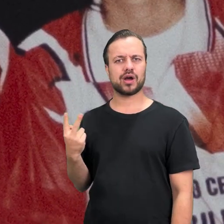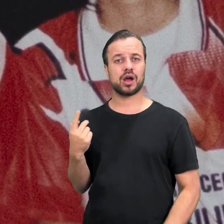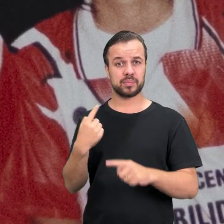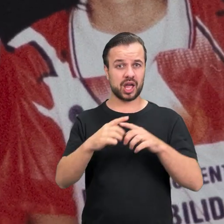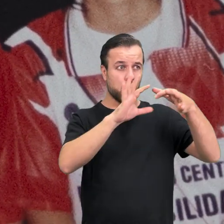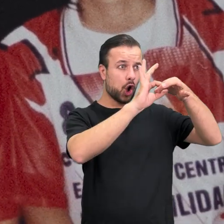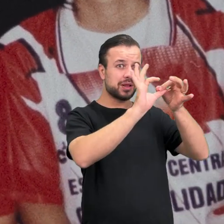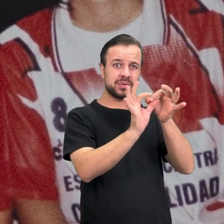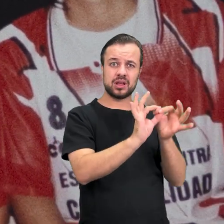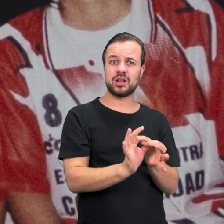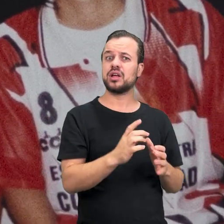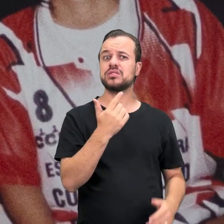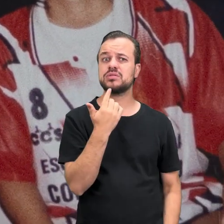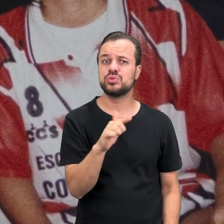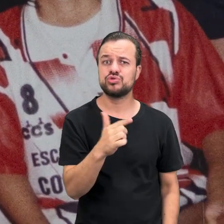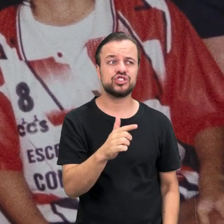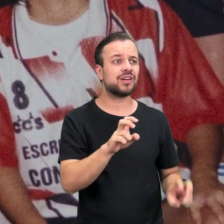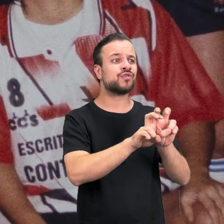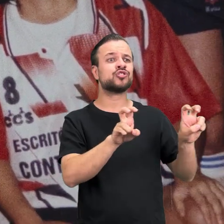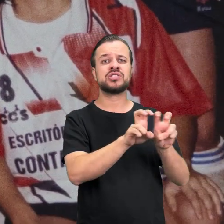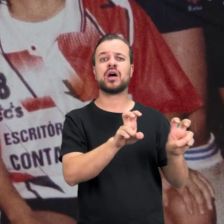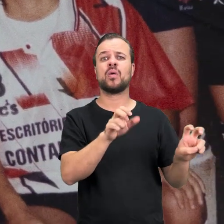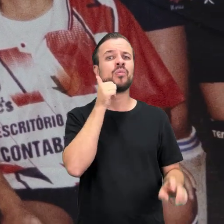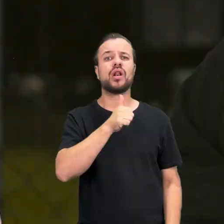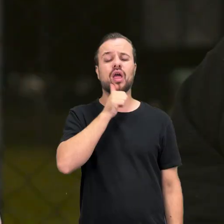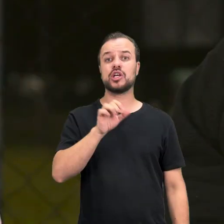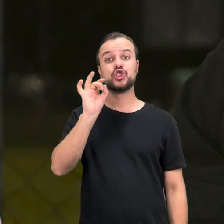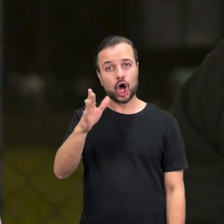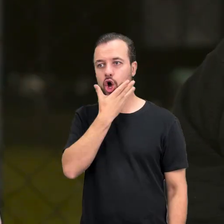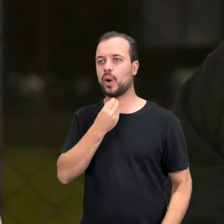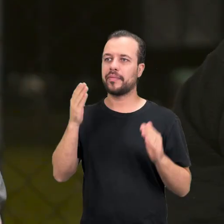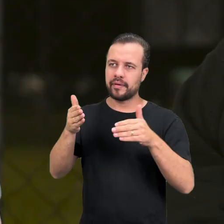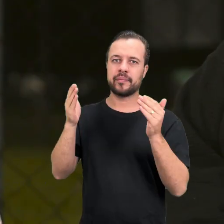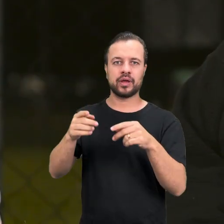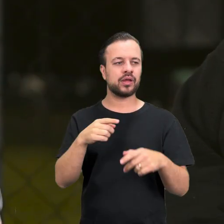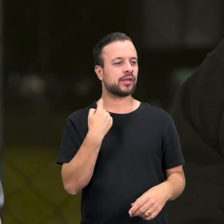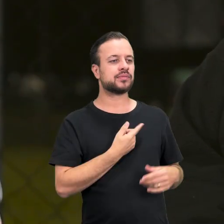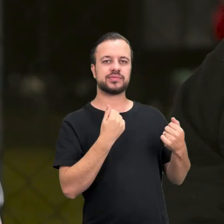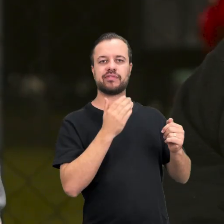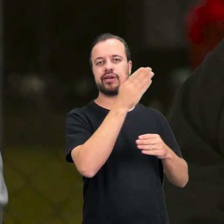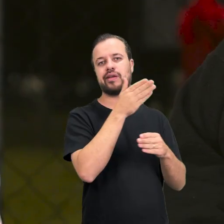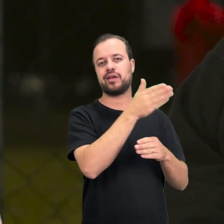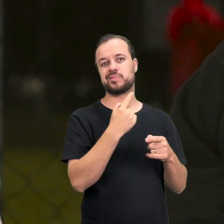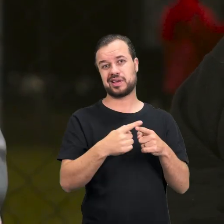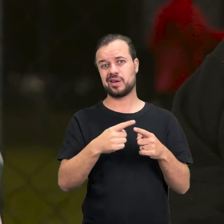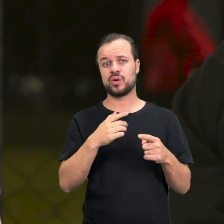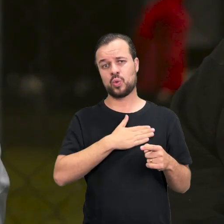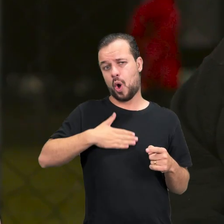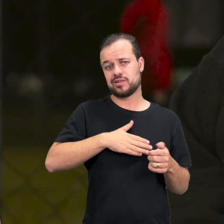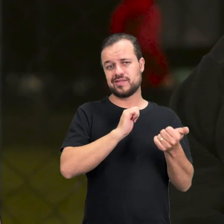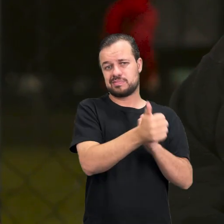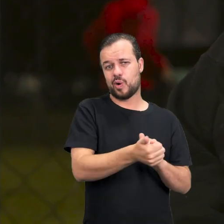Olimpíadas, por exemplo, assim, não tinha futsal, né? Era só masculino. E a gente tinha que jogar outras coisas, porque a gente sempre gostou de jogar, e a